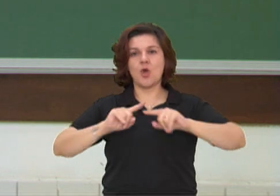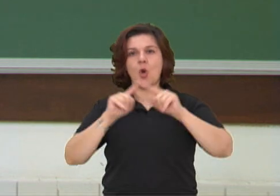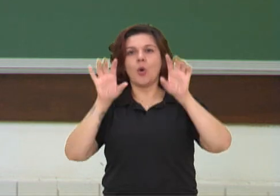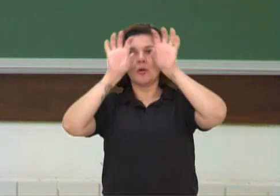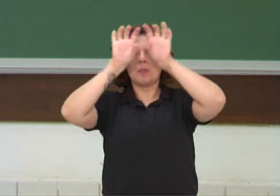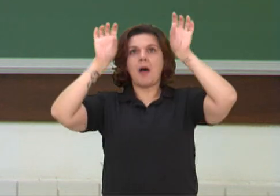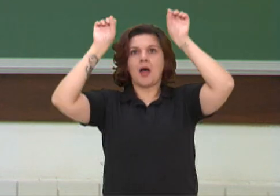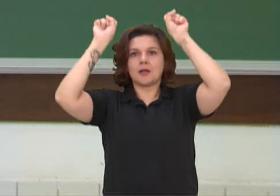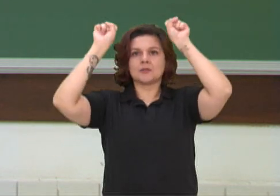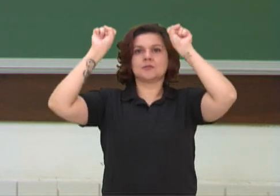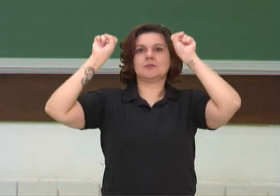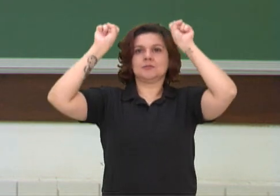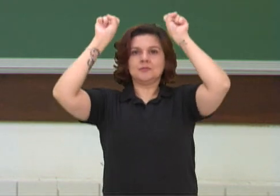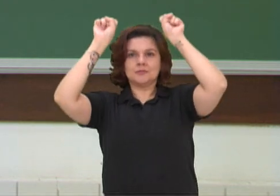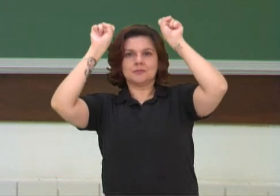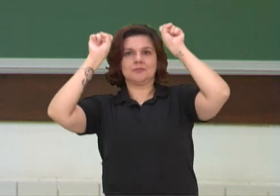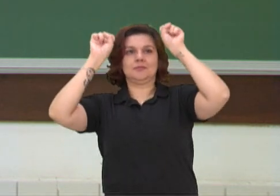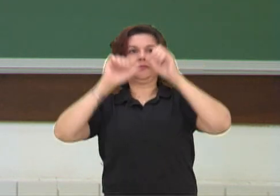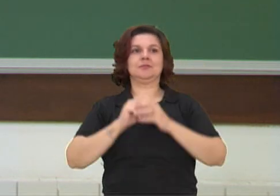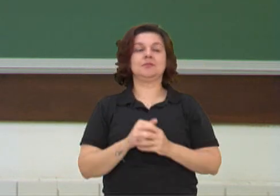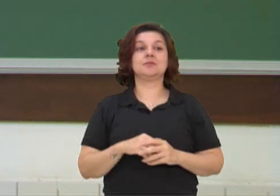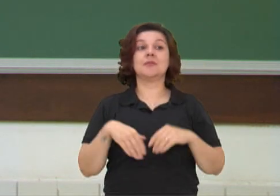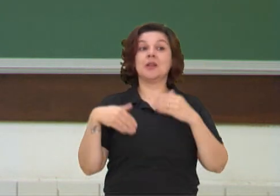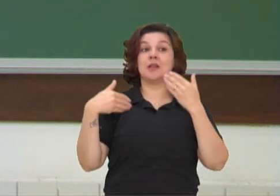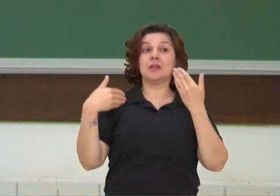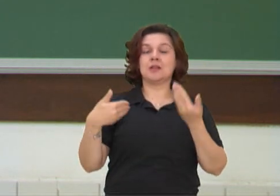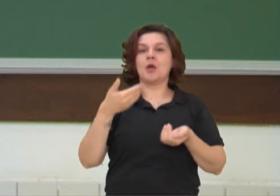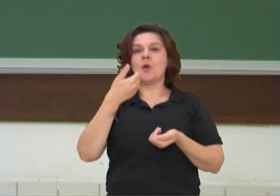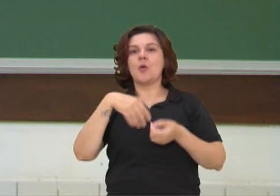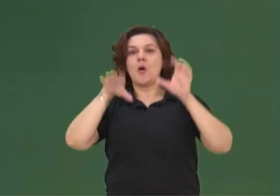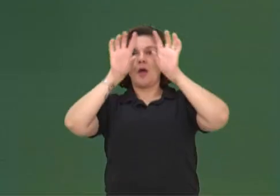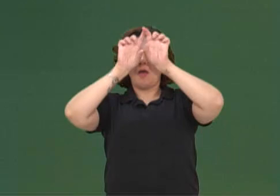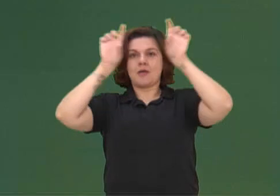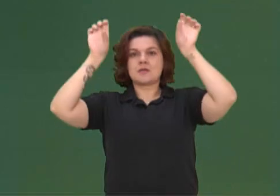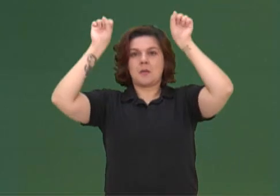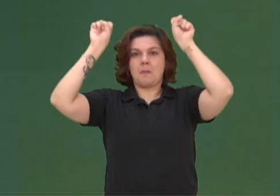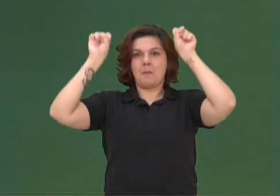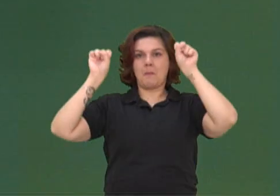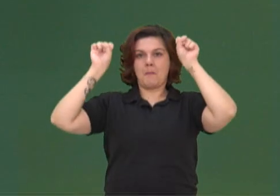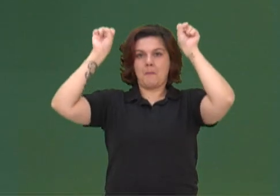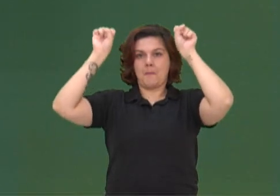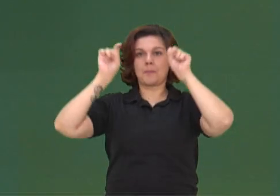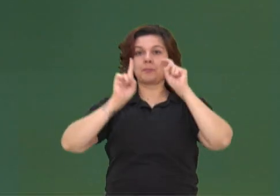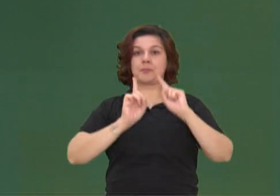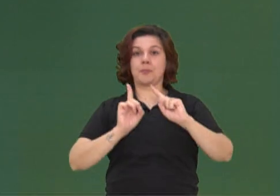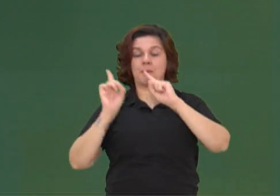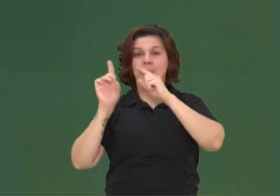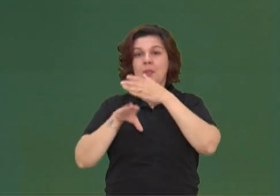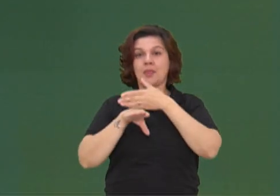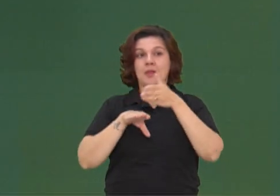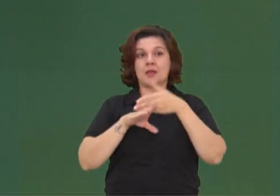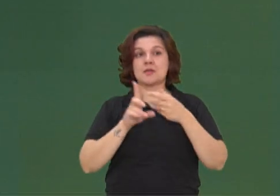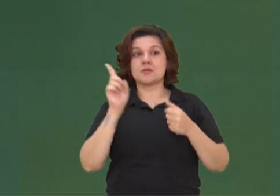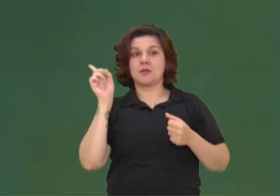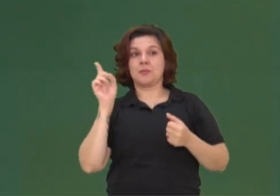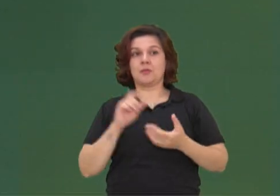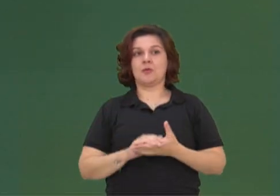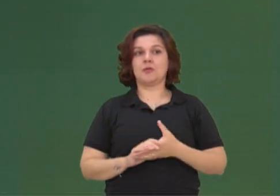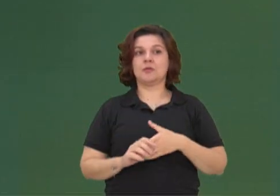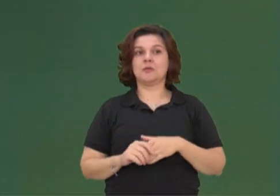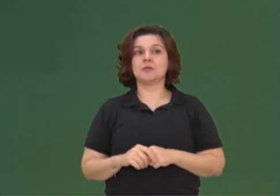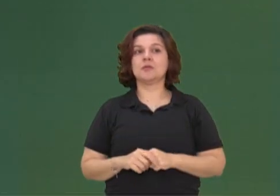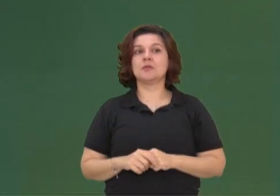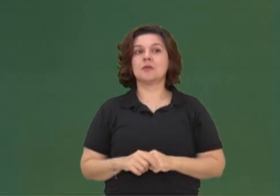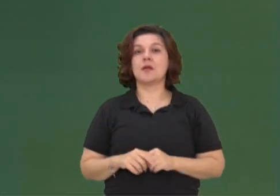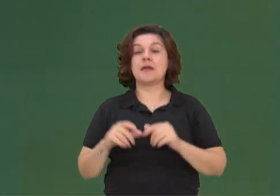alguns exercícios na barra? Barra, ela pode ser usada de diferentes formas. Nós temos ali uma pessoa praticando um